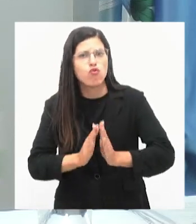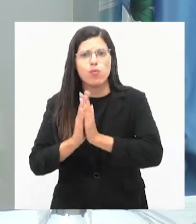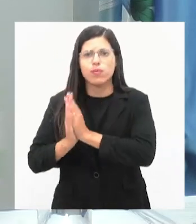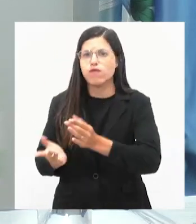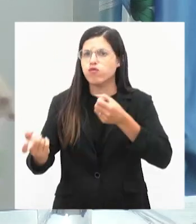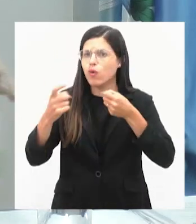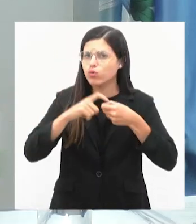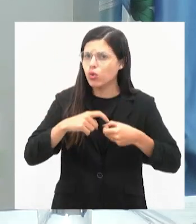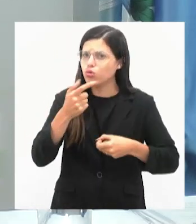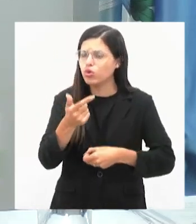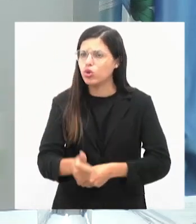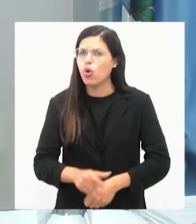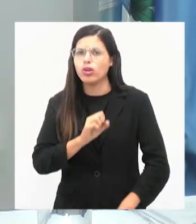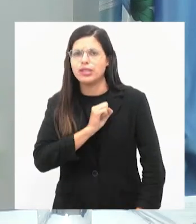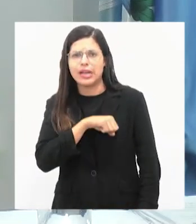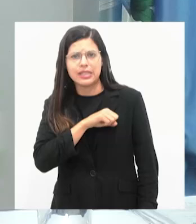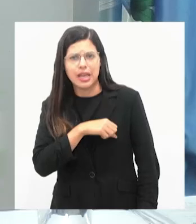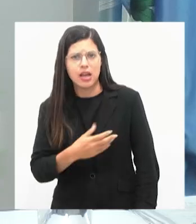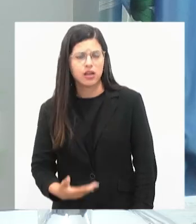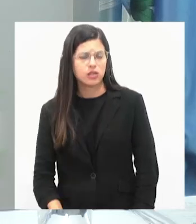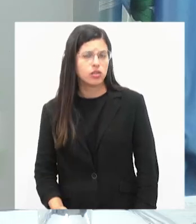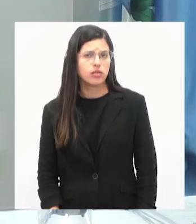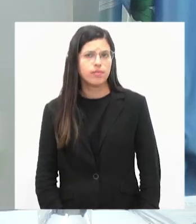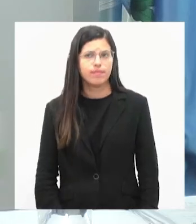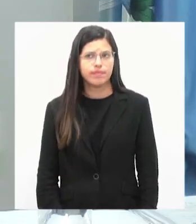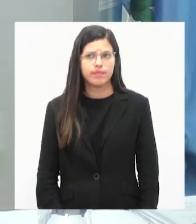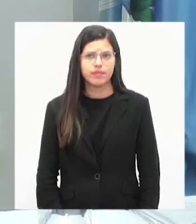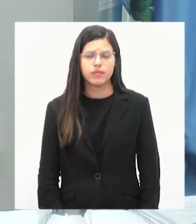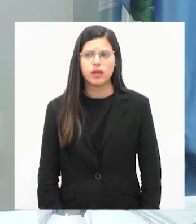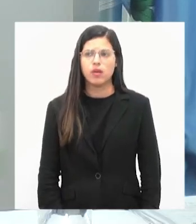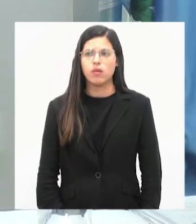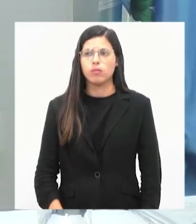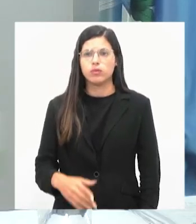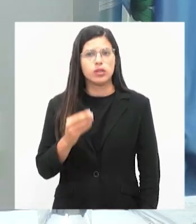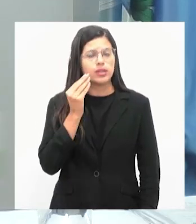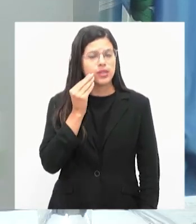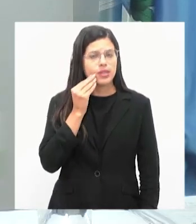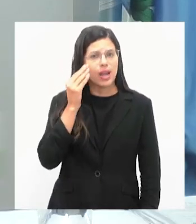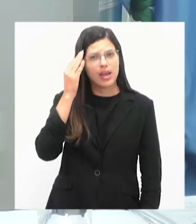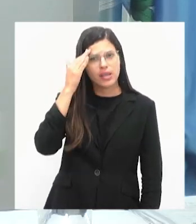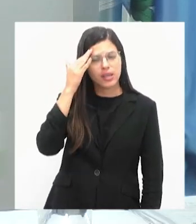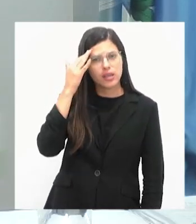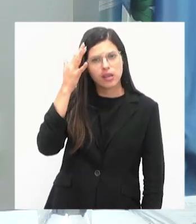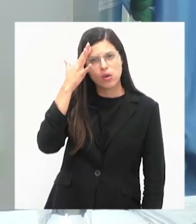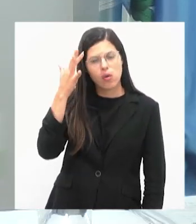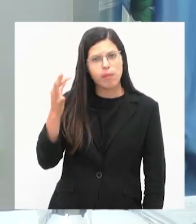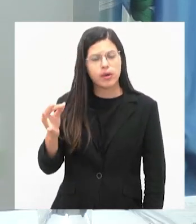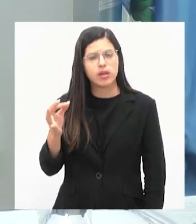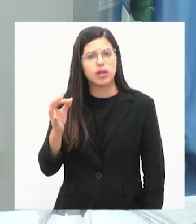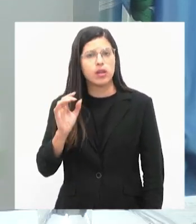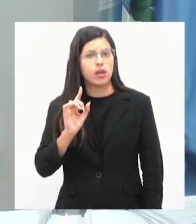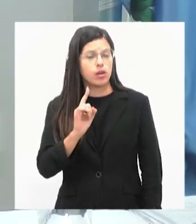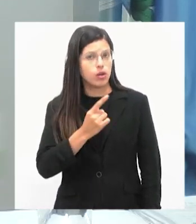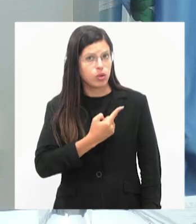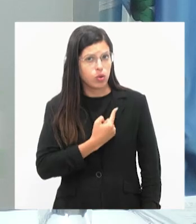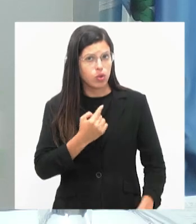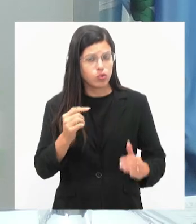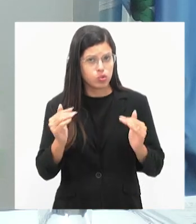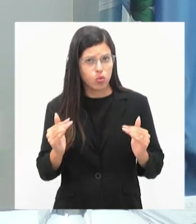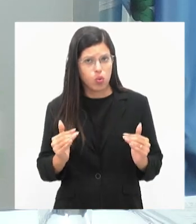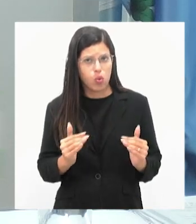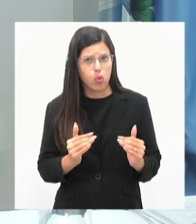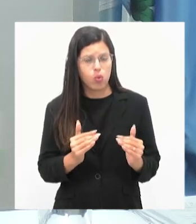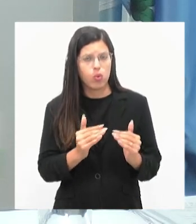novo, voltou a sacanagem, operação aqui, operação ali. Então, peraí, vamos entender. Nós somos favoráveis às operações